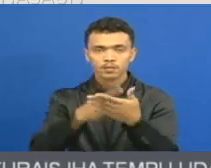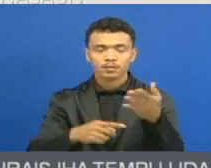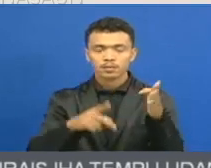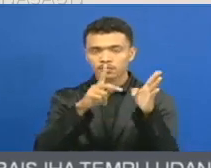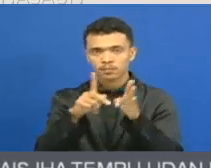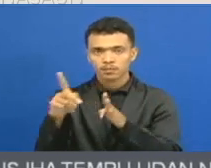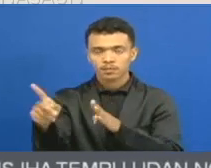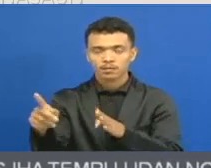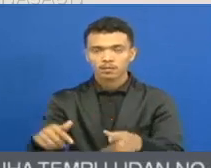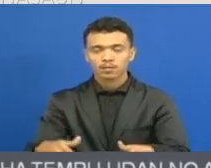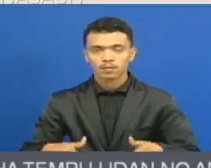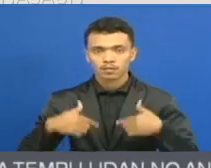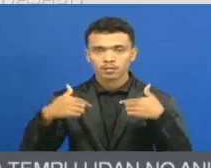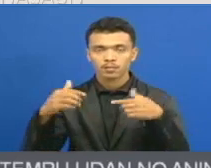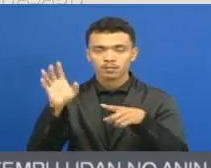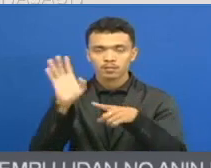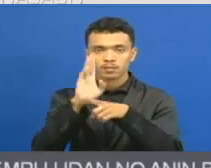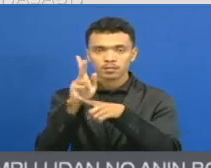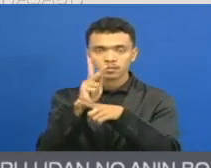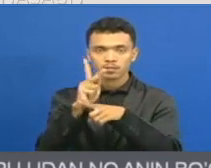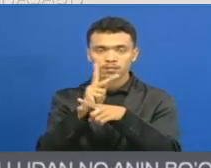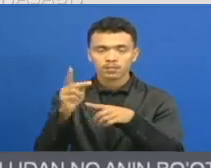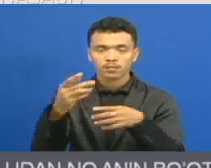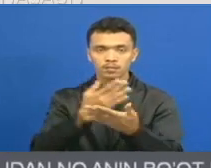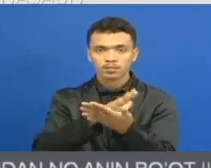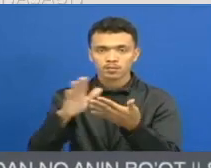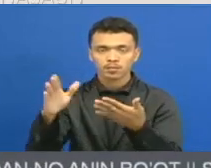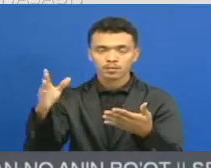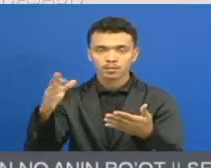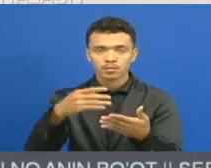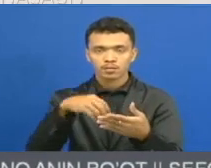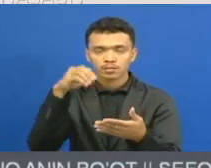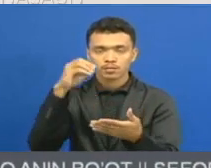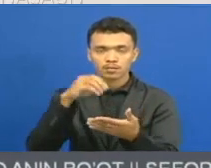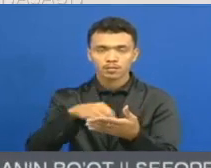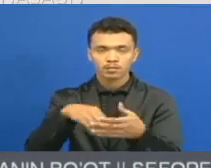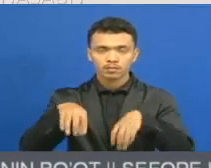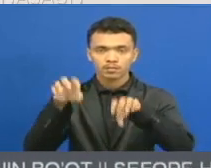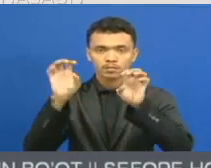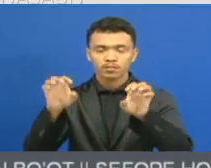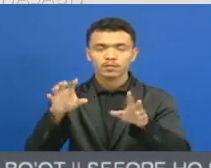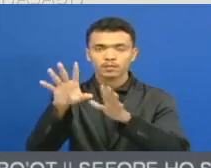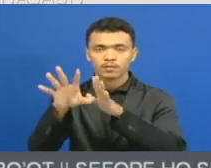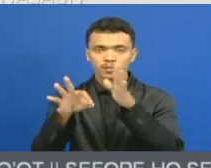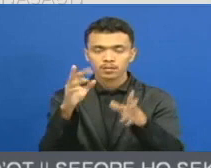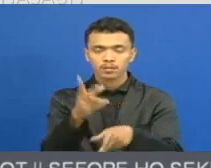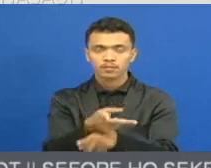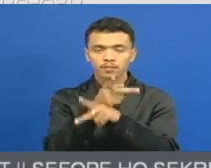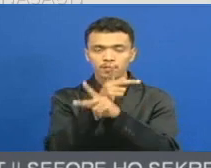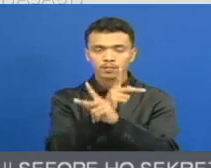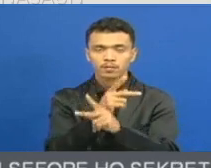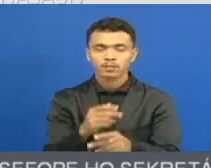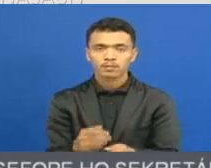ia vida komersial compra e venda ida ne maka sir hetan apoio kredito empréstimo